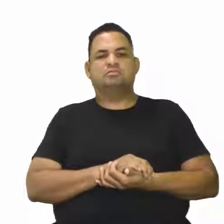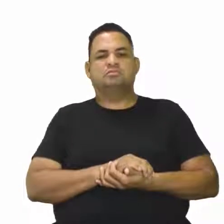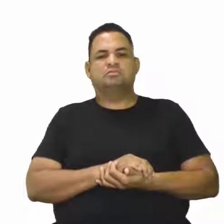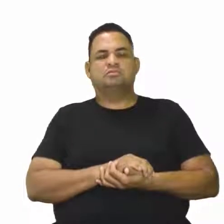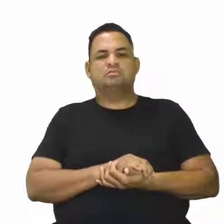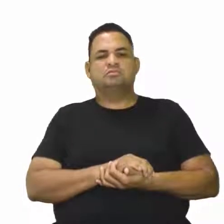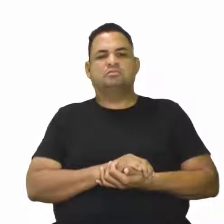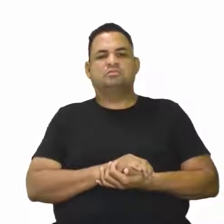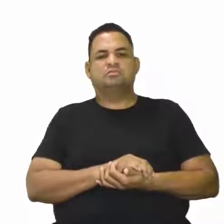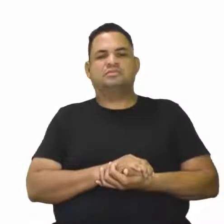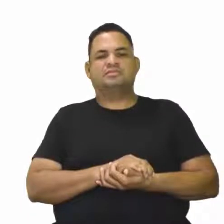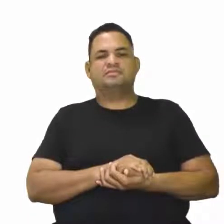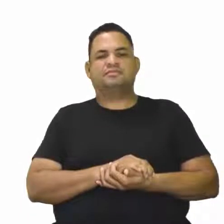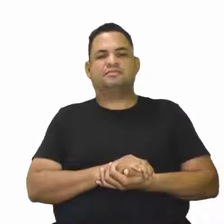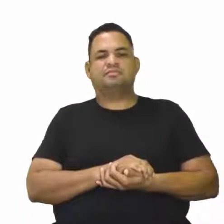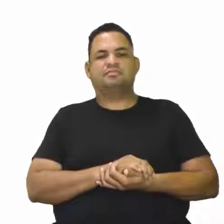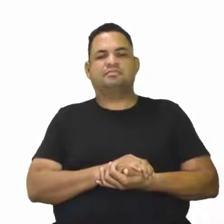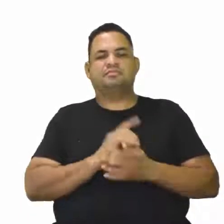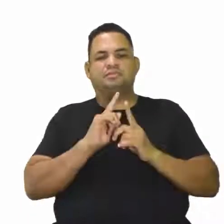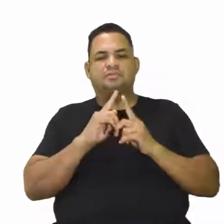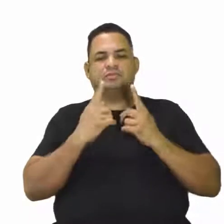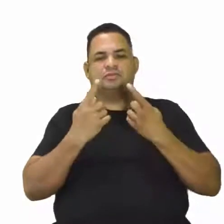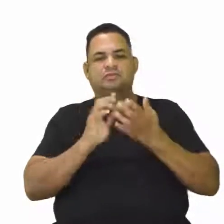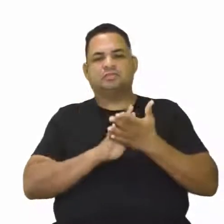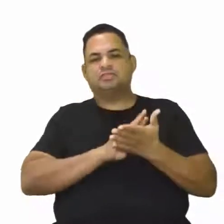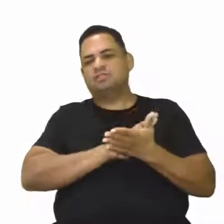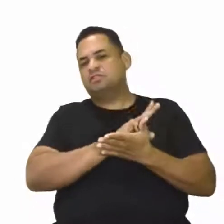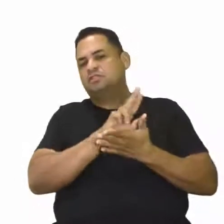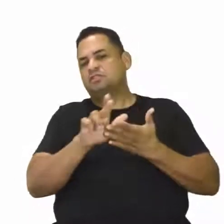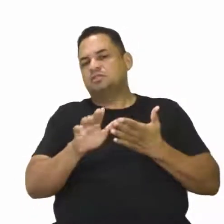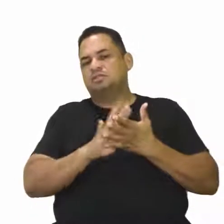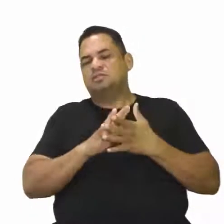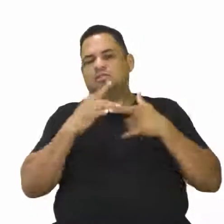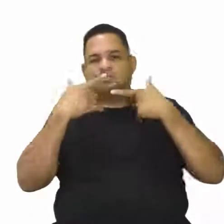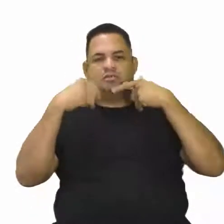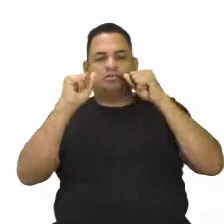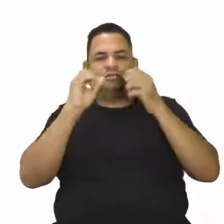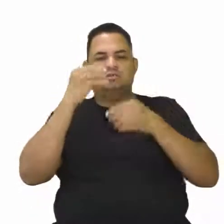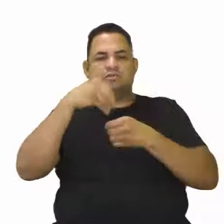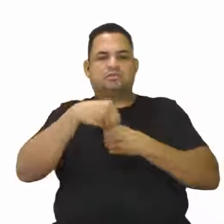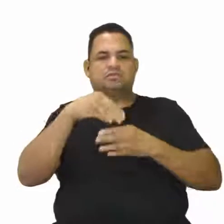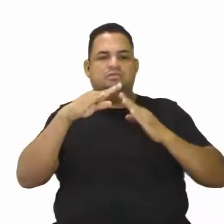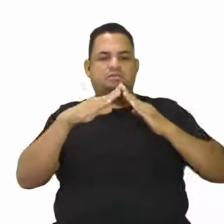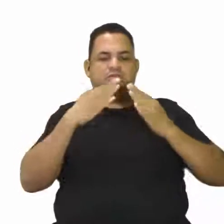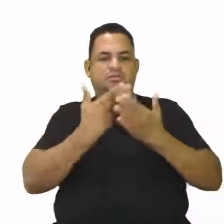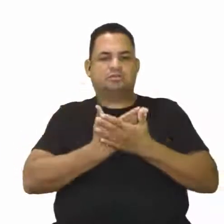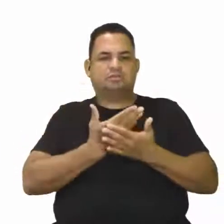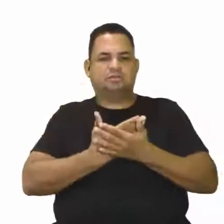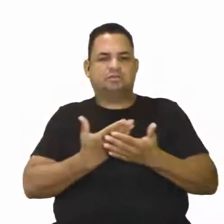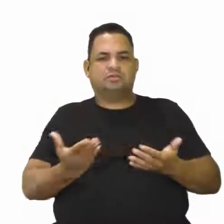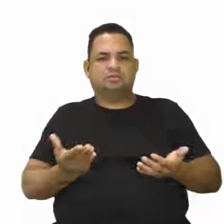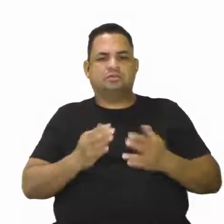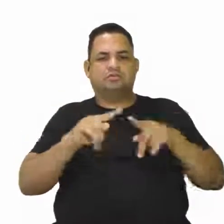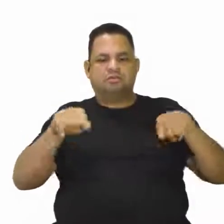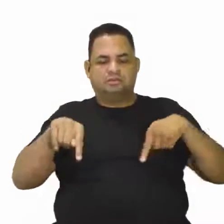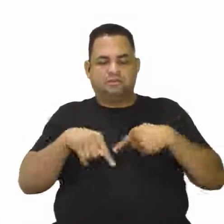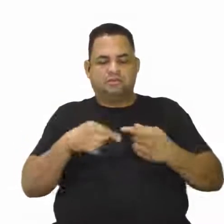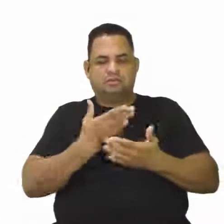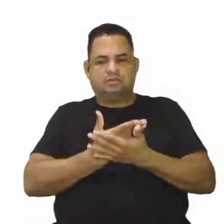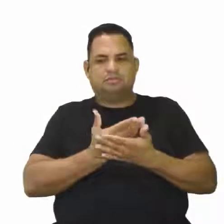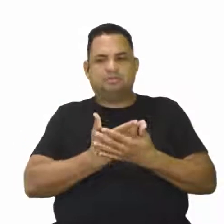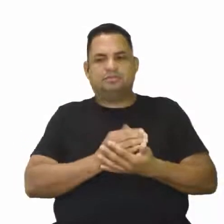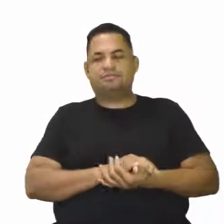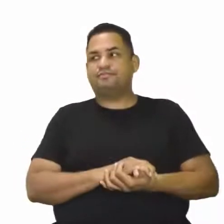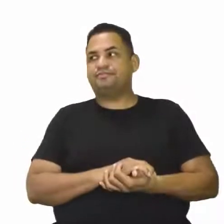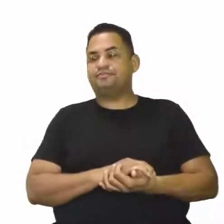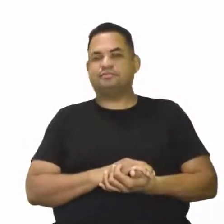é sobre a gestão da diversidade linguística em sala de aula. Pode falar, professora Tainá. Não, fica à